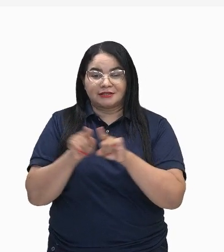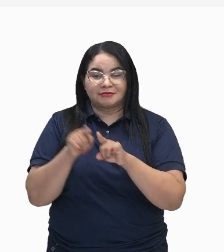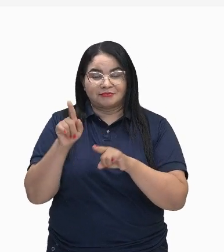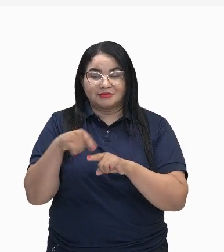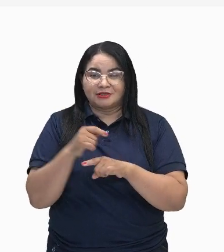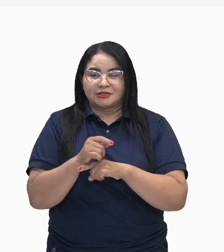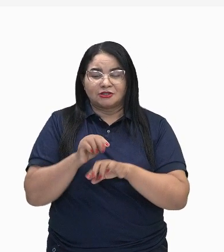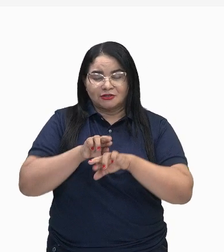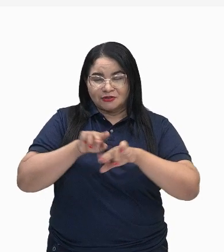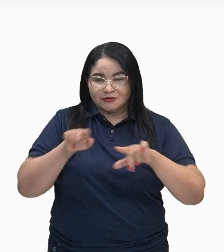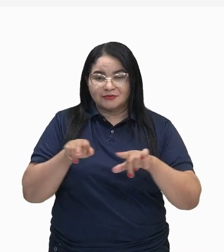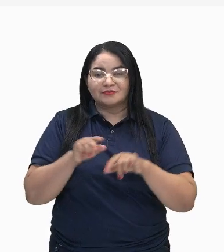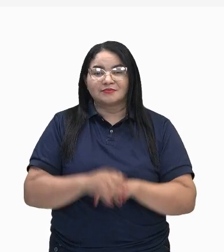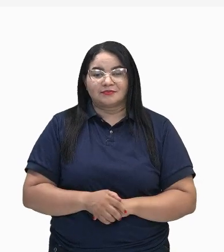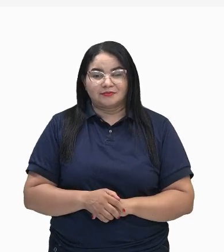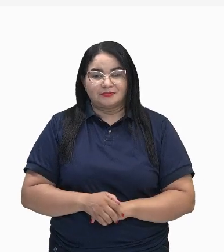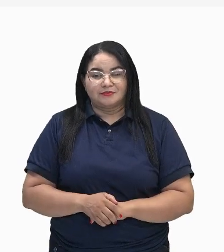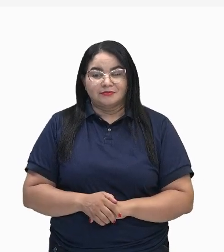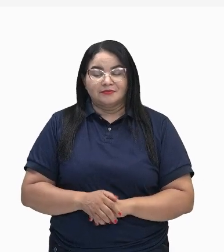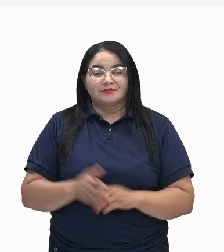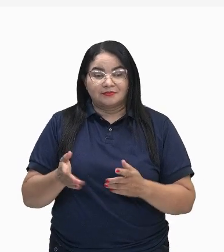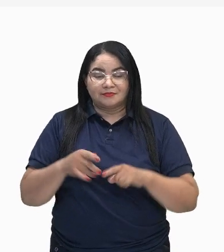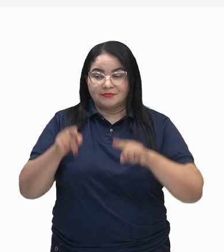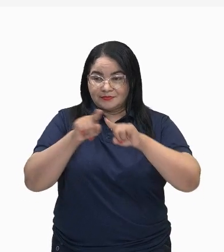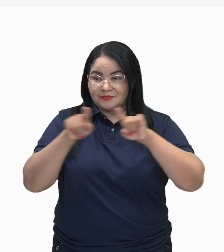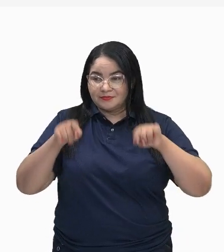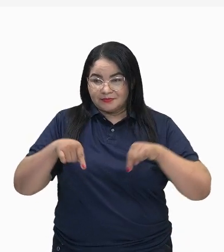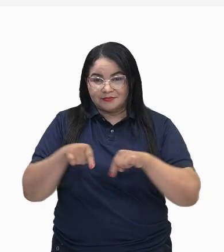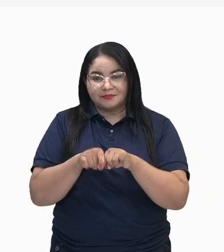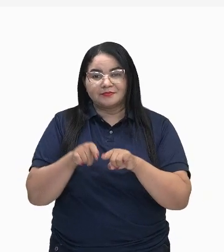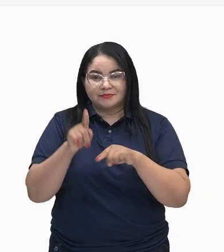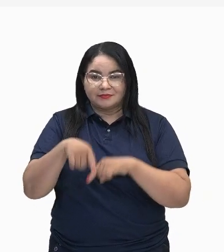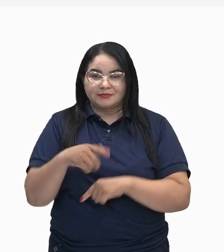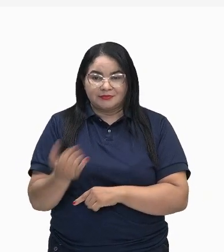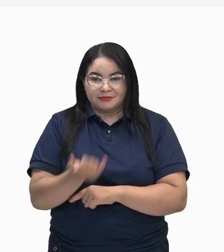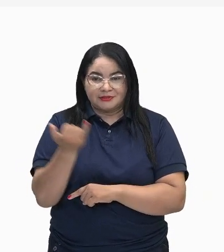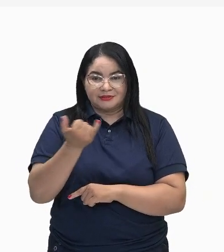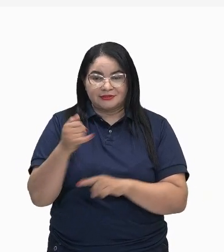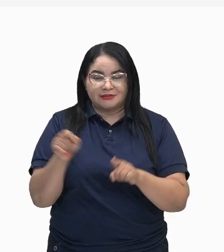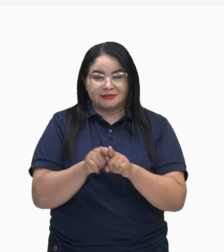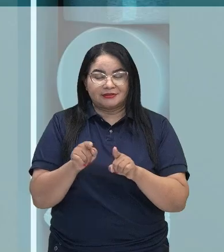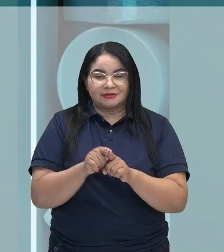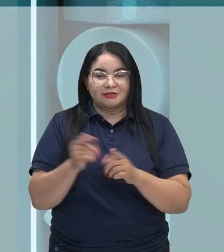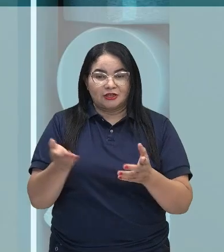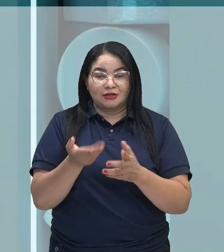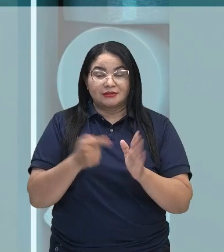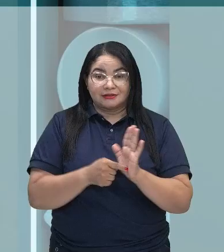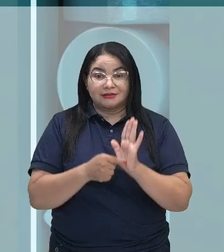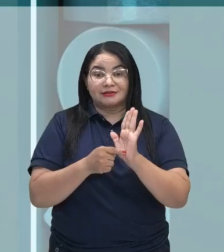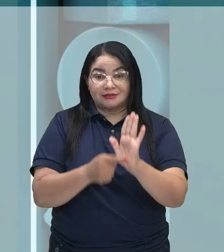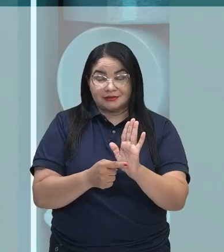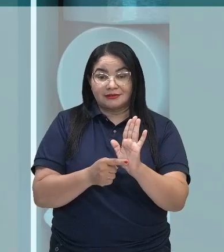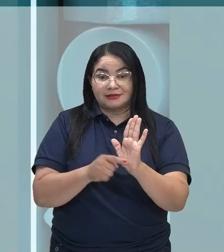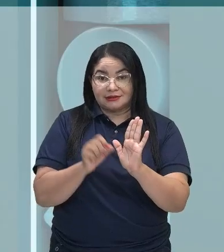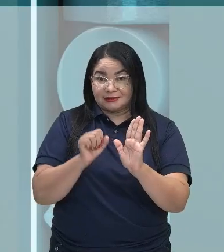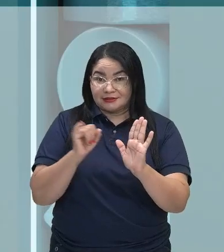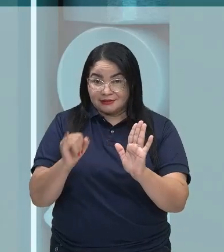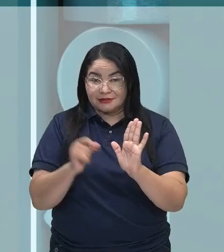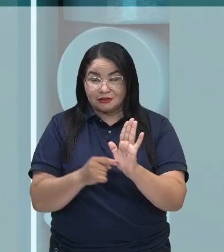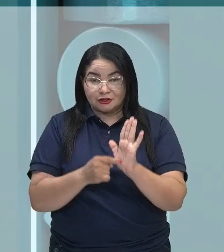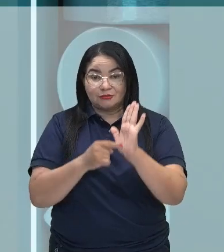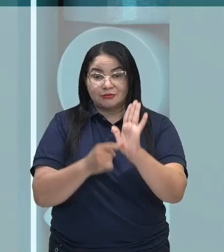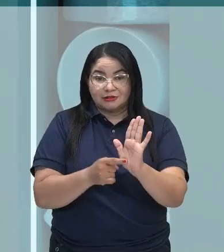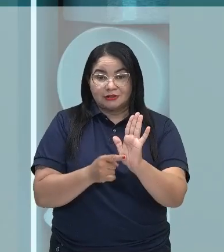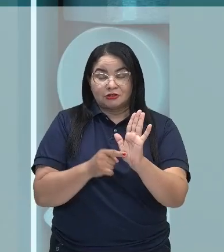verificações. Então, o espaço é muito importante. Por exemplo, se a apresentação for um espetáculo